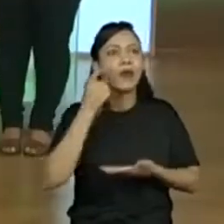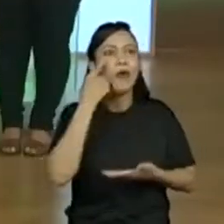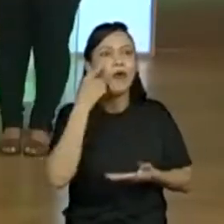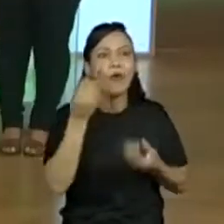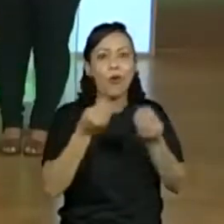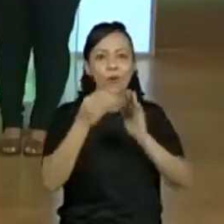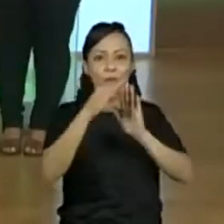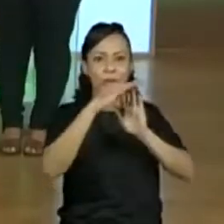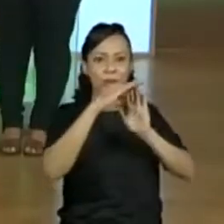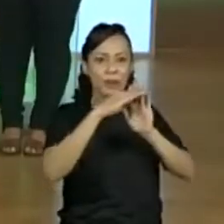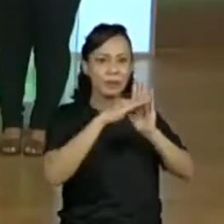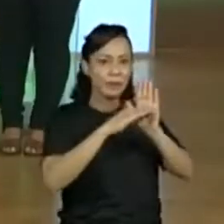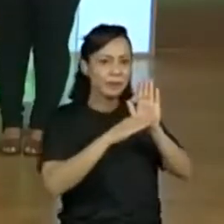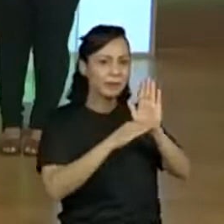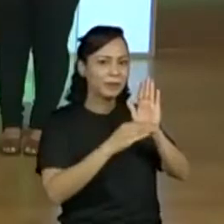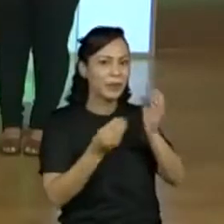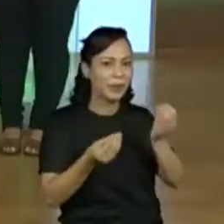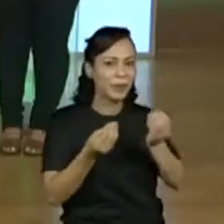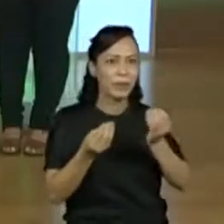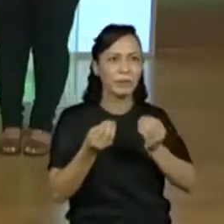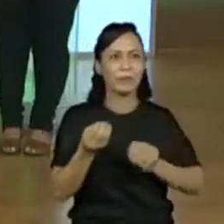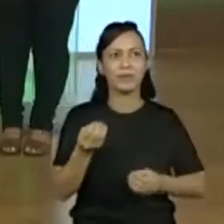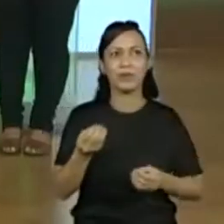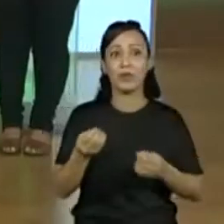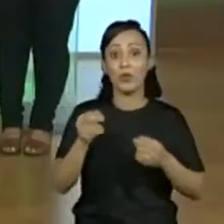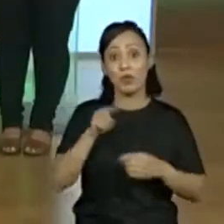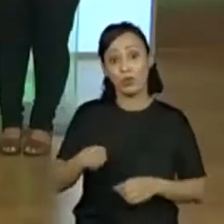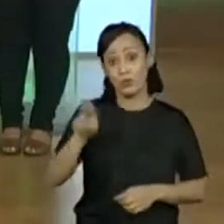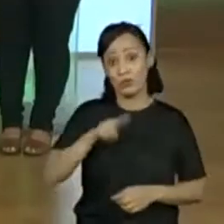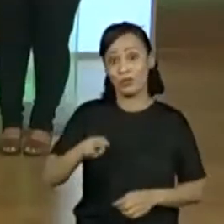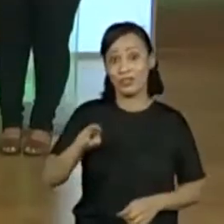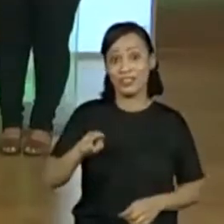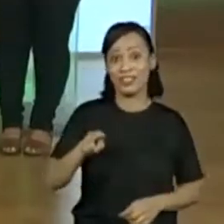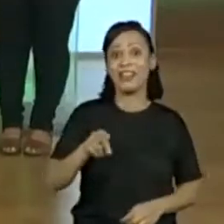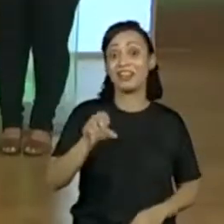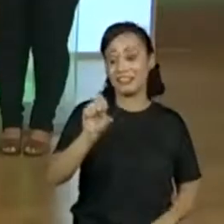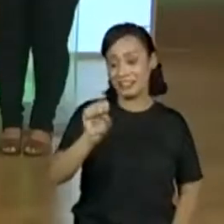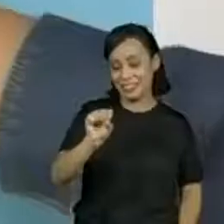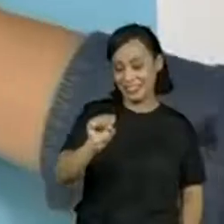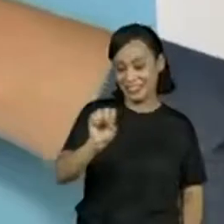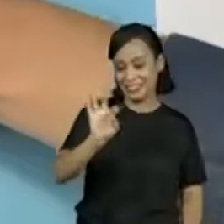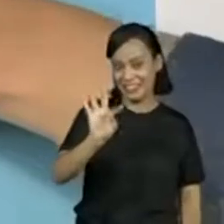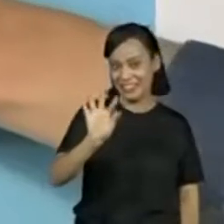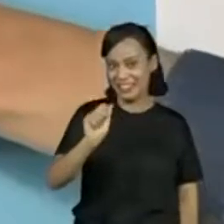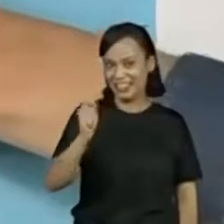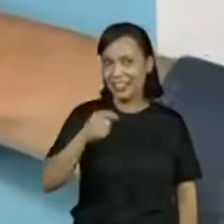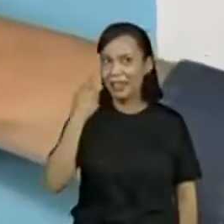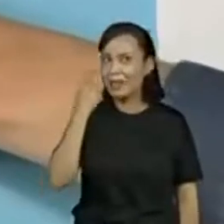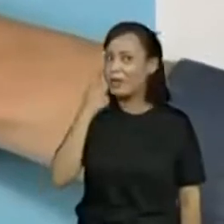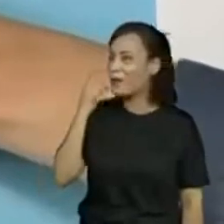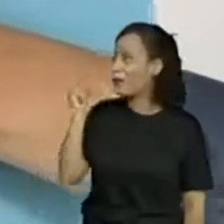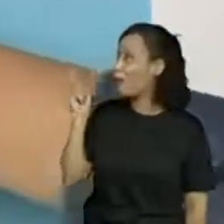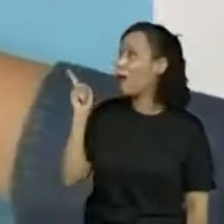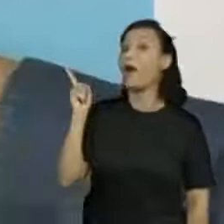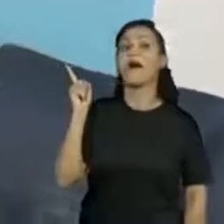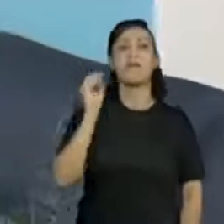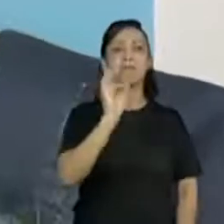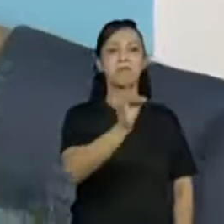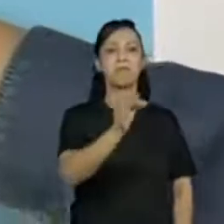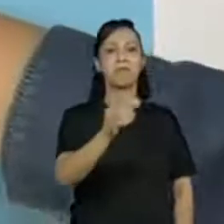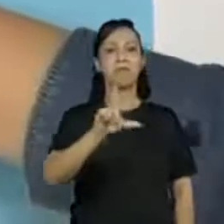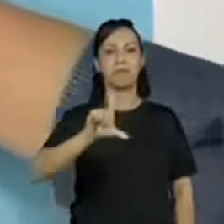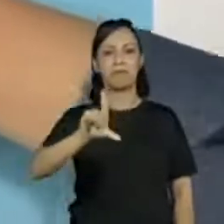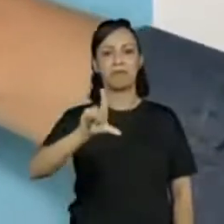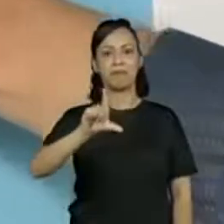lá vamos lá ó olha lá ó e a gente vai terminar se inscreveu ó e Lissa tá